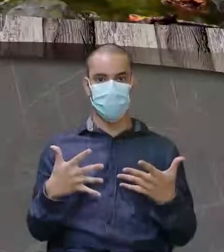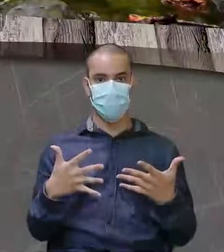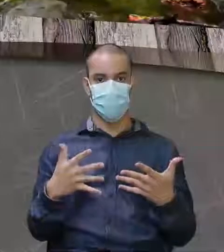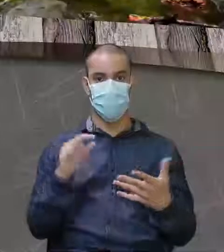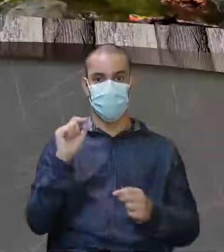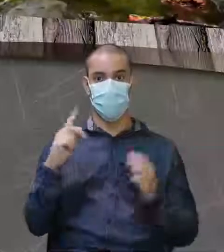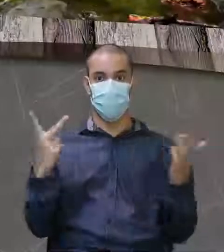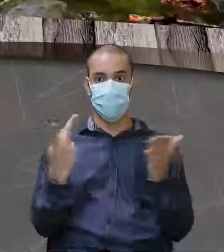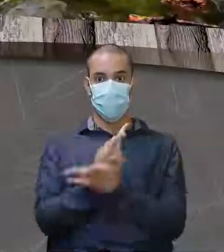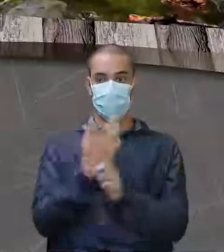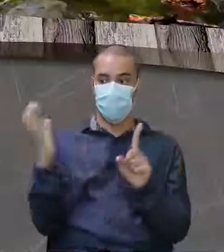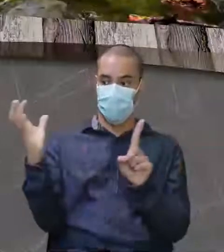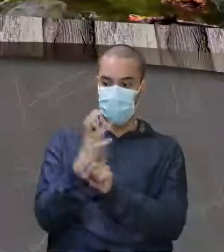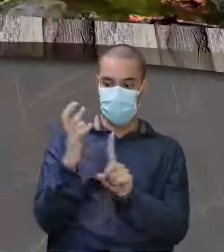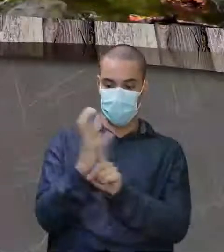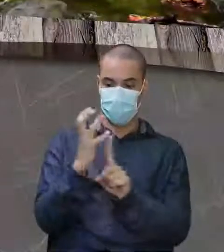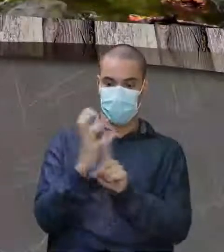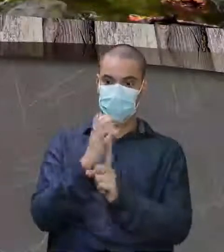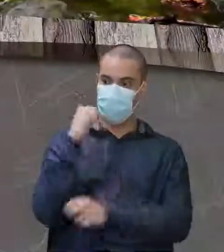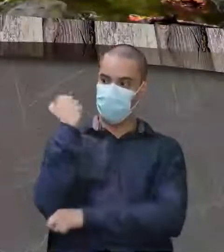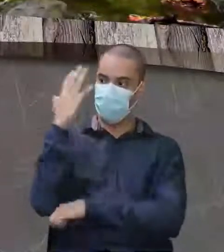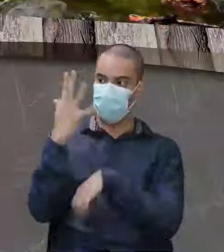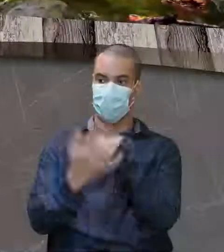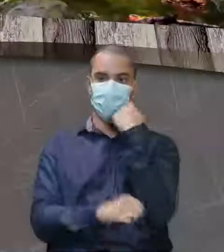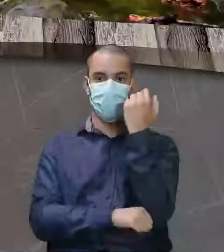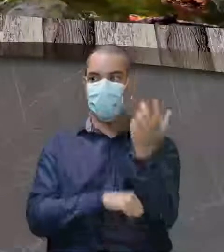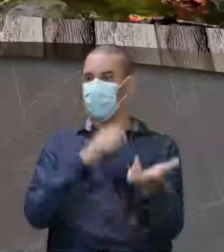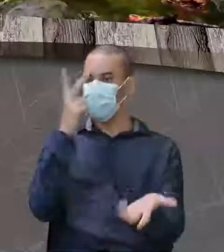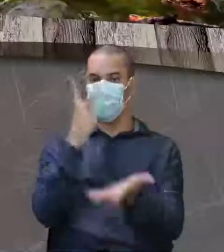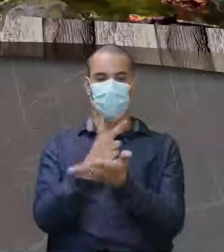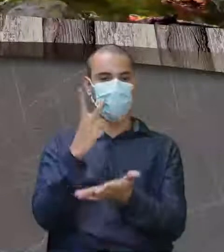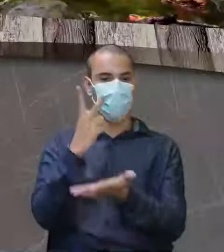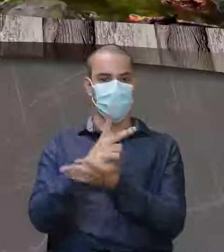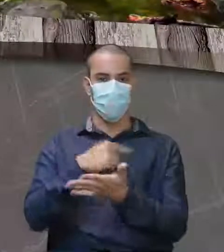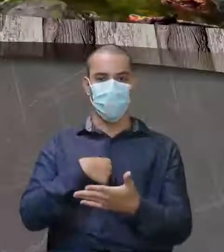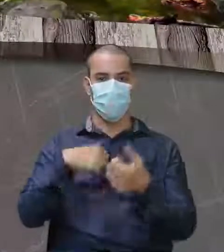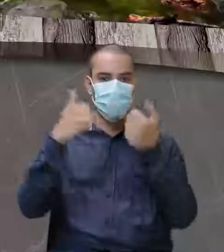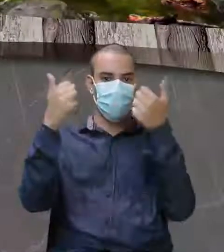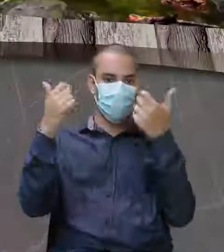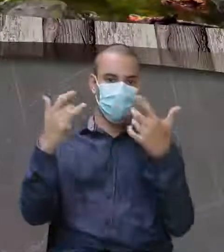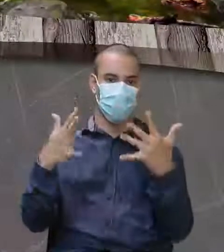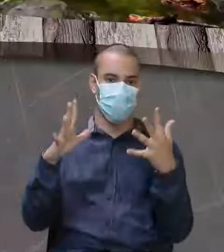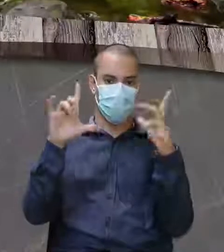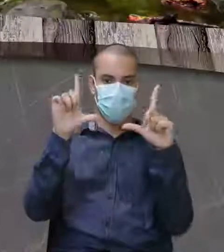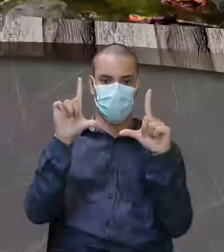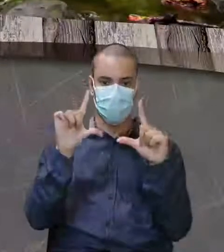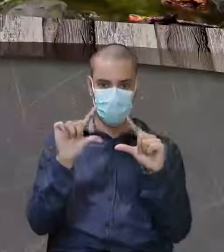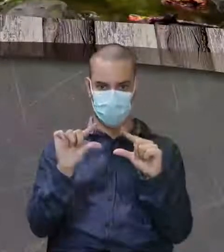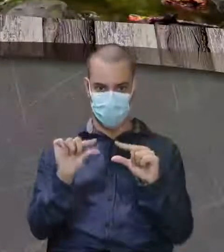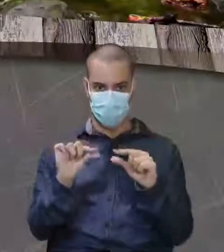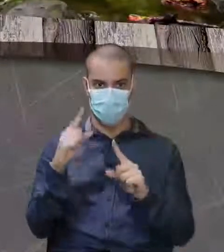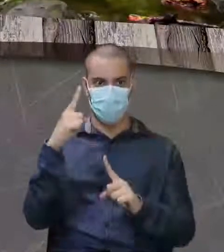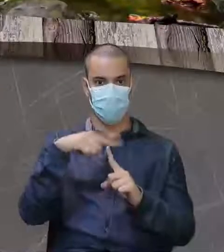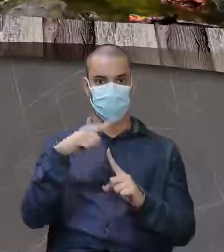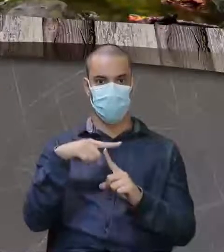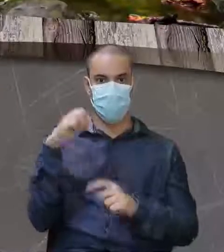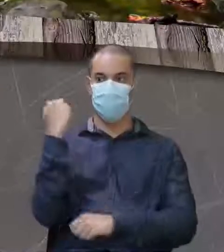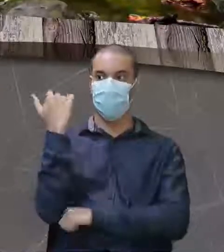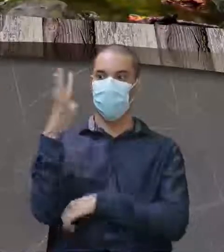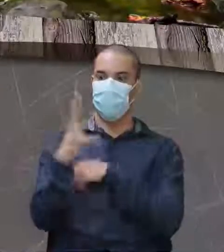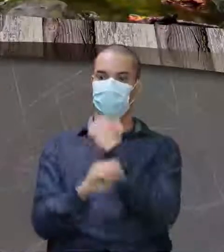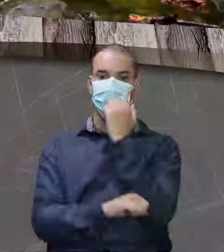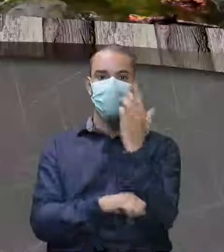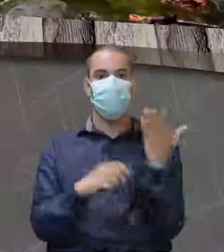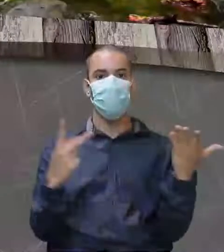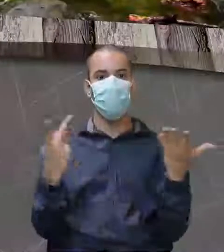impacto ambiental, a gente sempre vai deparar com a diminuição daquele tipo de floresta acontece